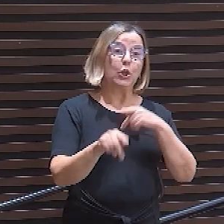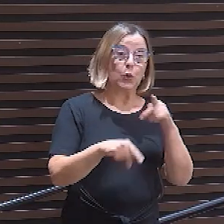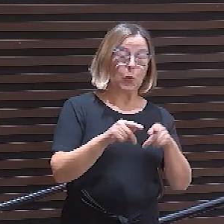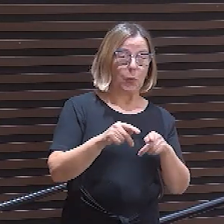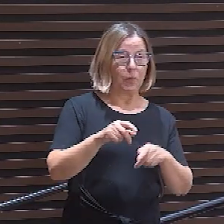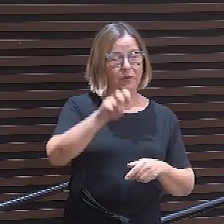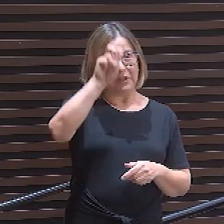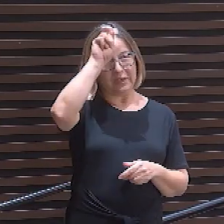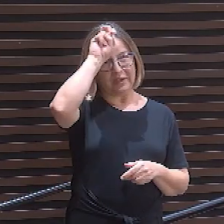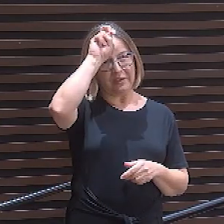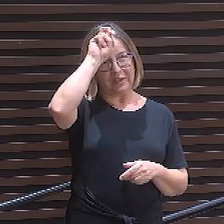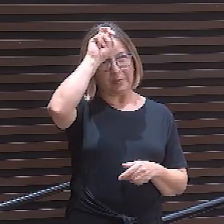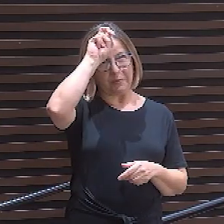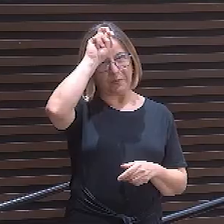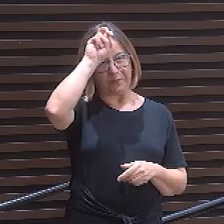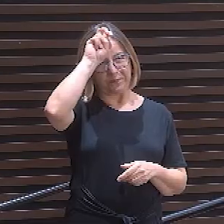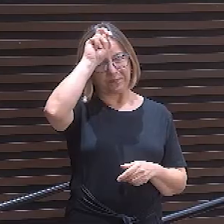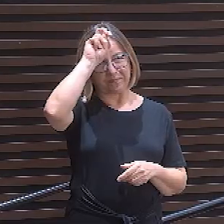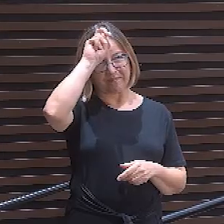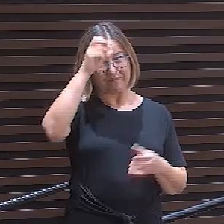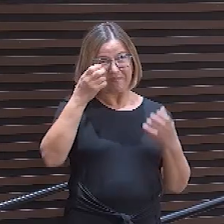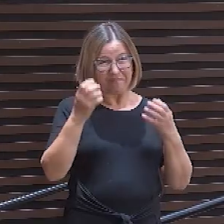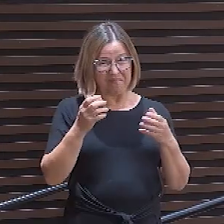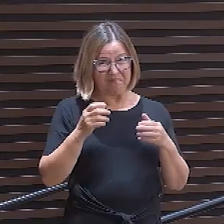foram tragados de todo.